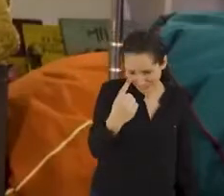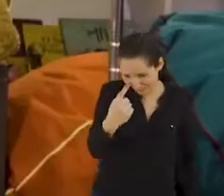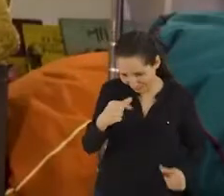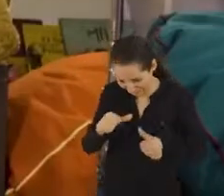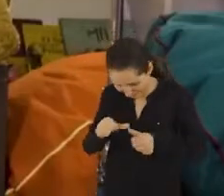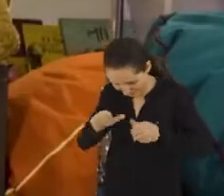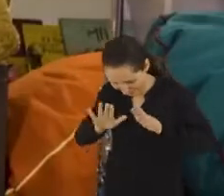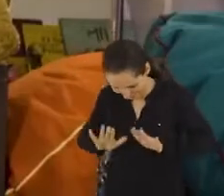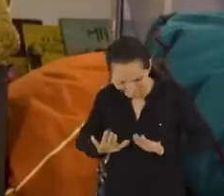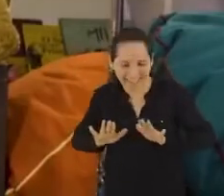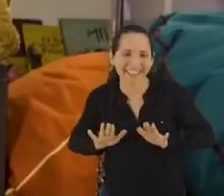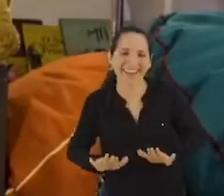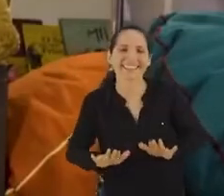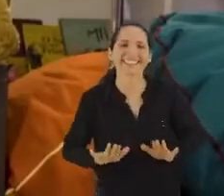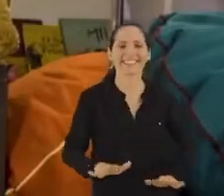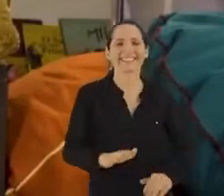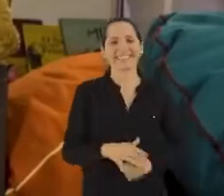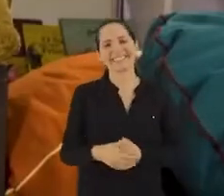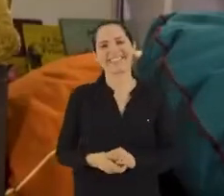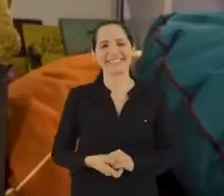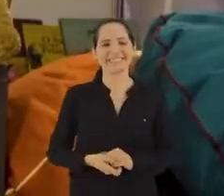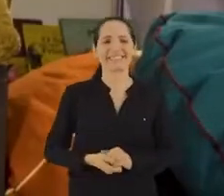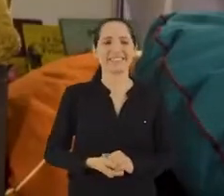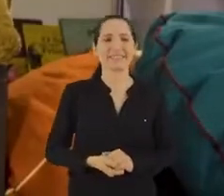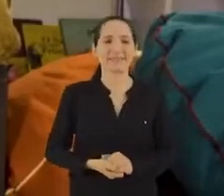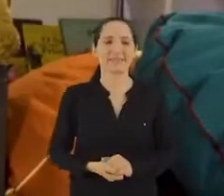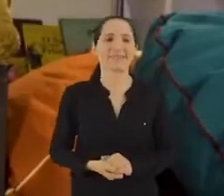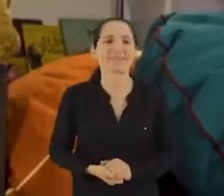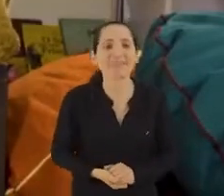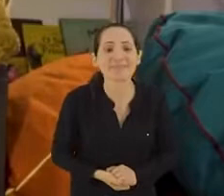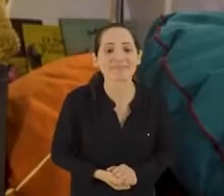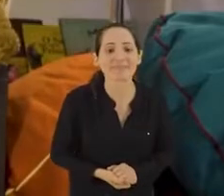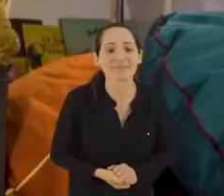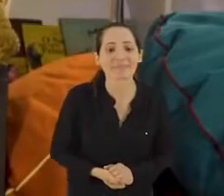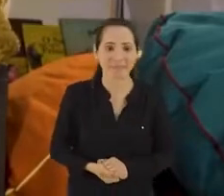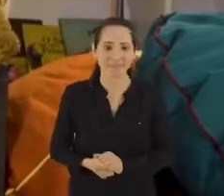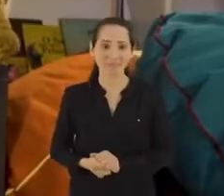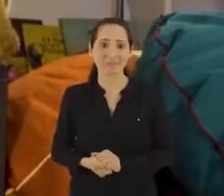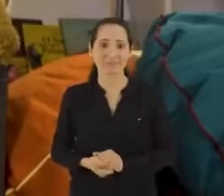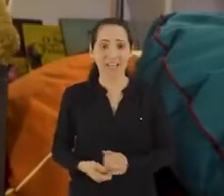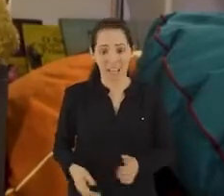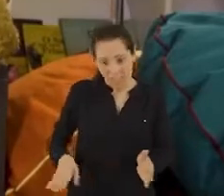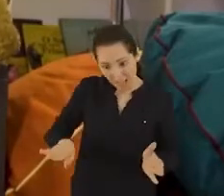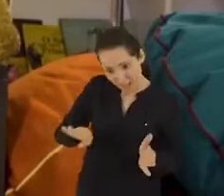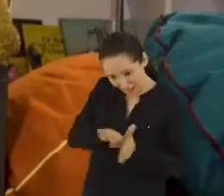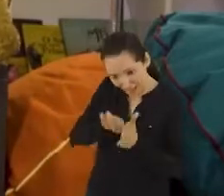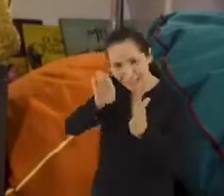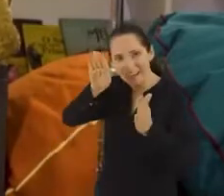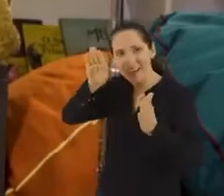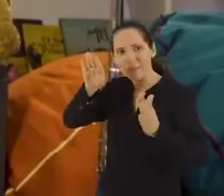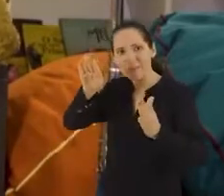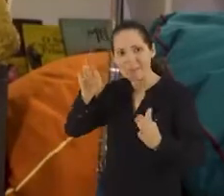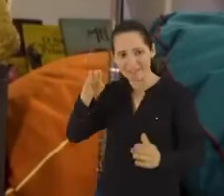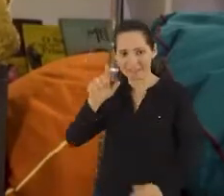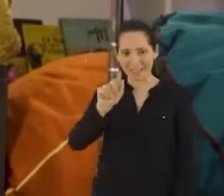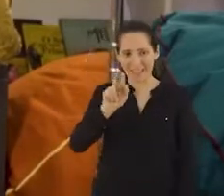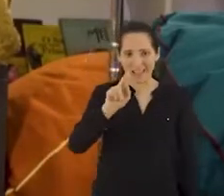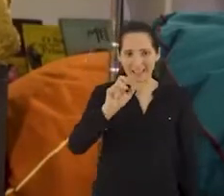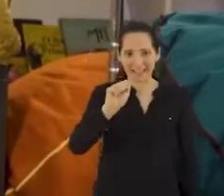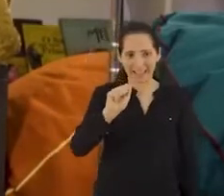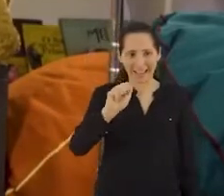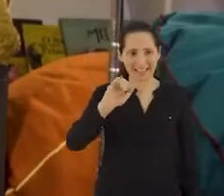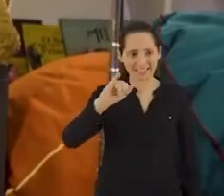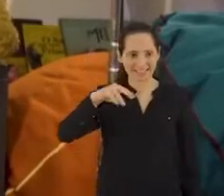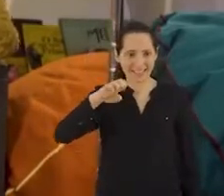mas quem tá dentro não sai. Ei, minha gente, chegamos. Graziella Gitarânia e